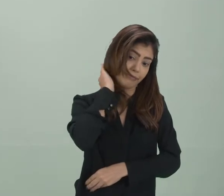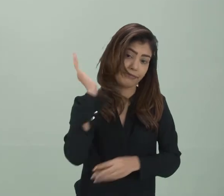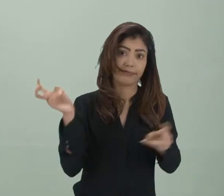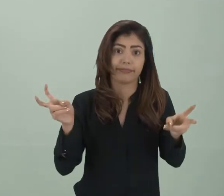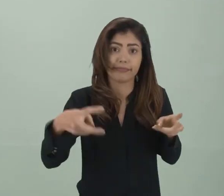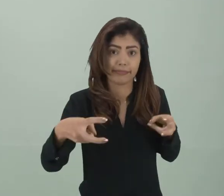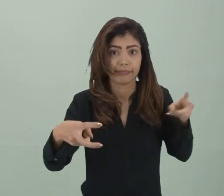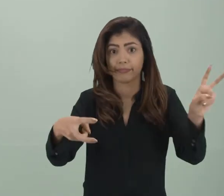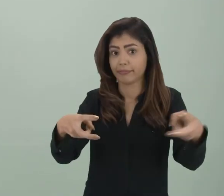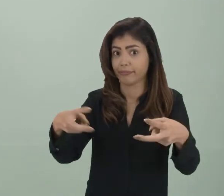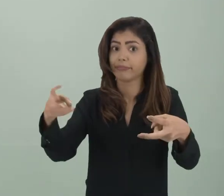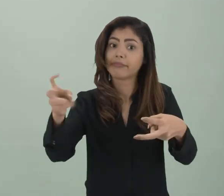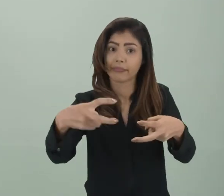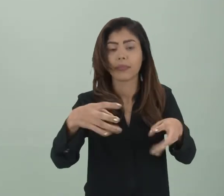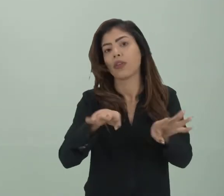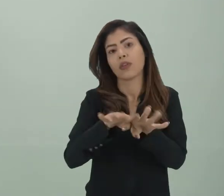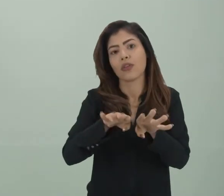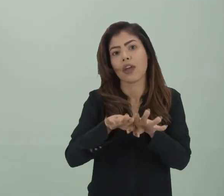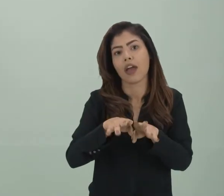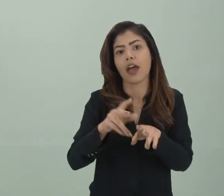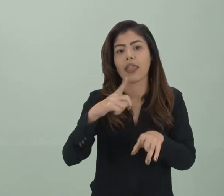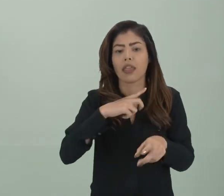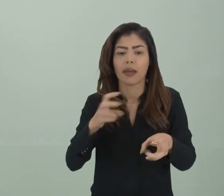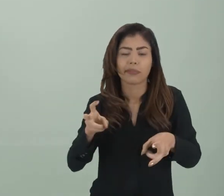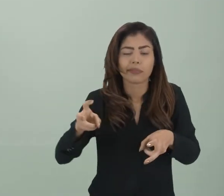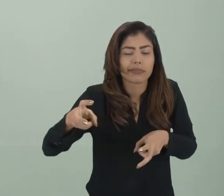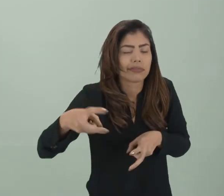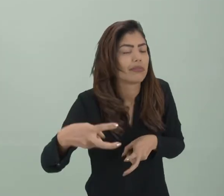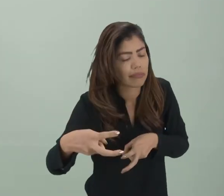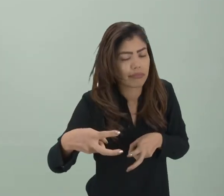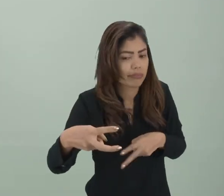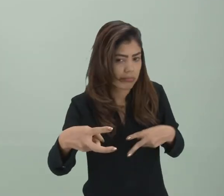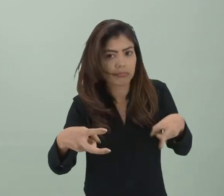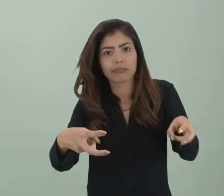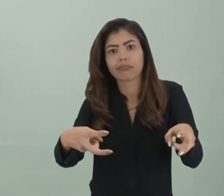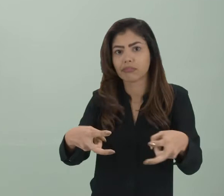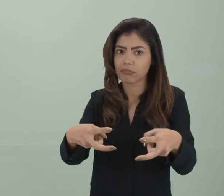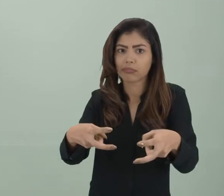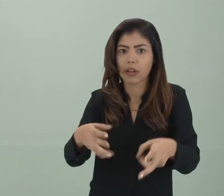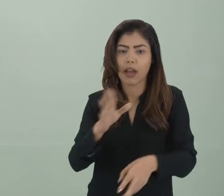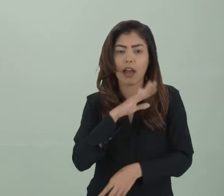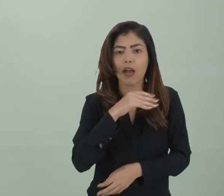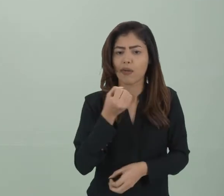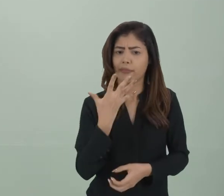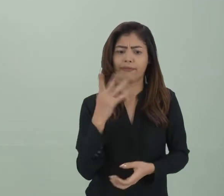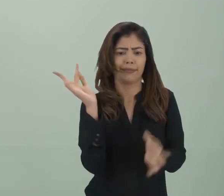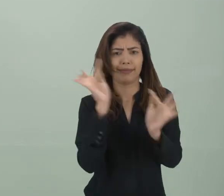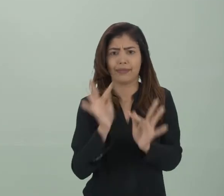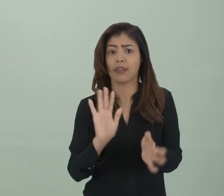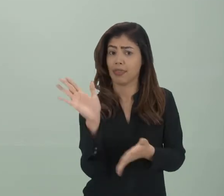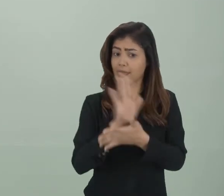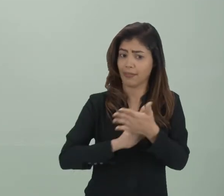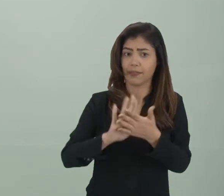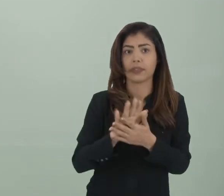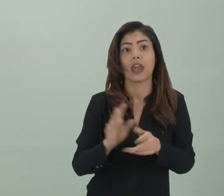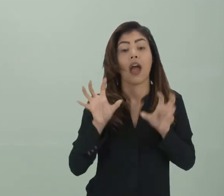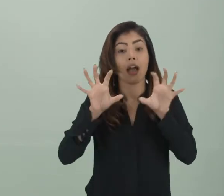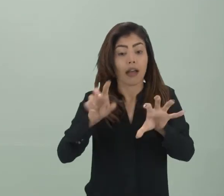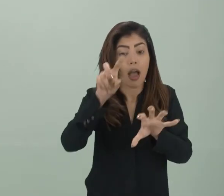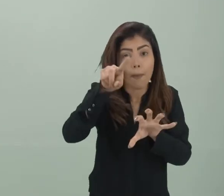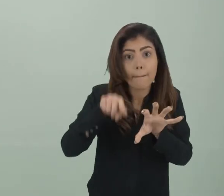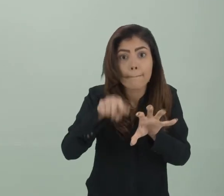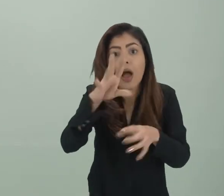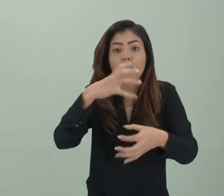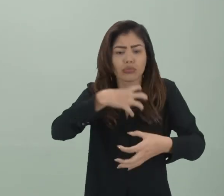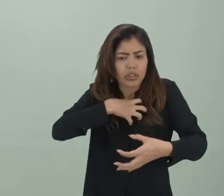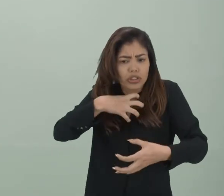ironia. Bicho preguiça tem movimentos lentos, nunca está animado. Então, cabe dentro da ideia dessas duas frases